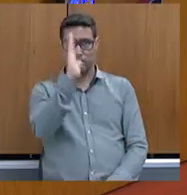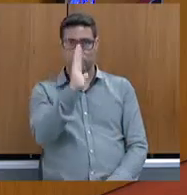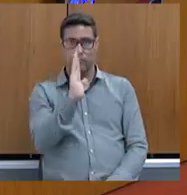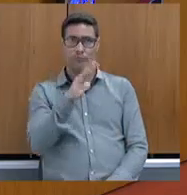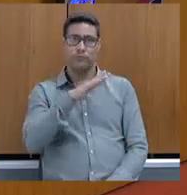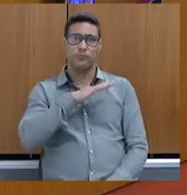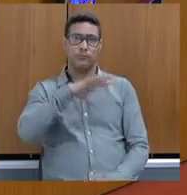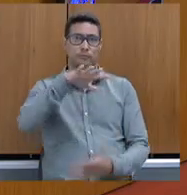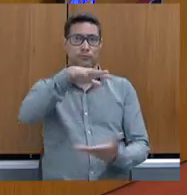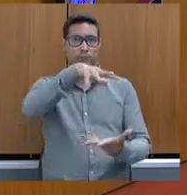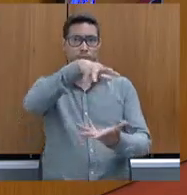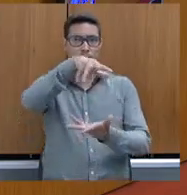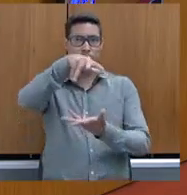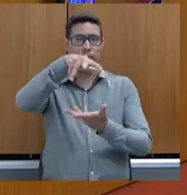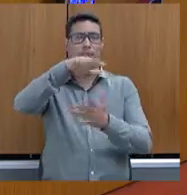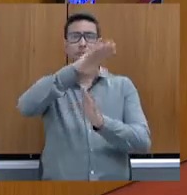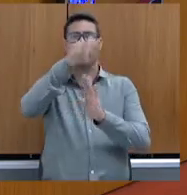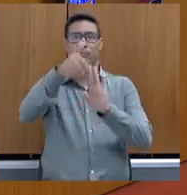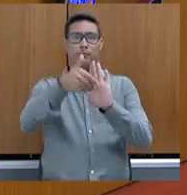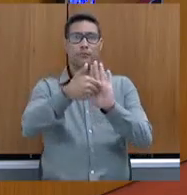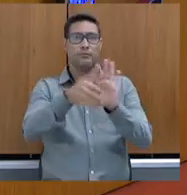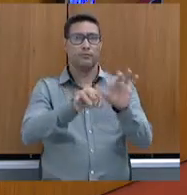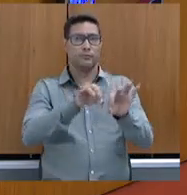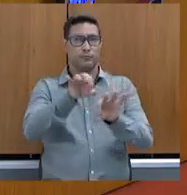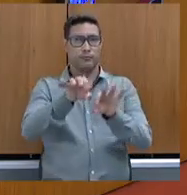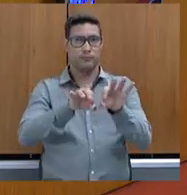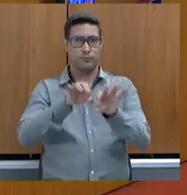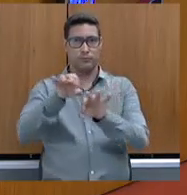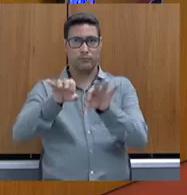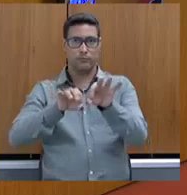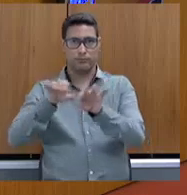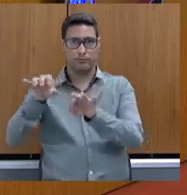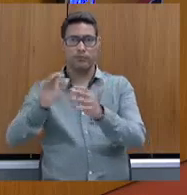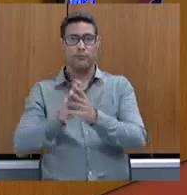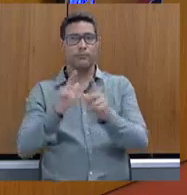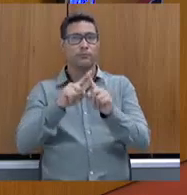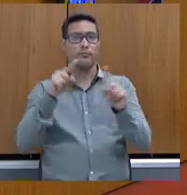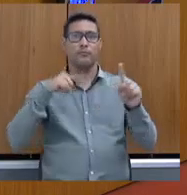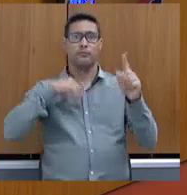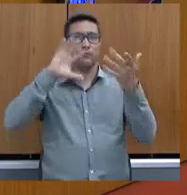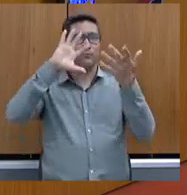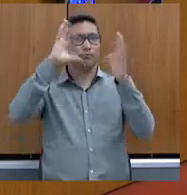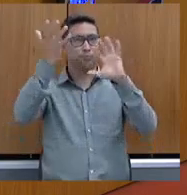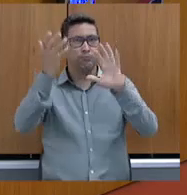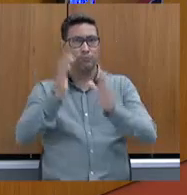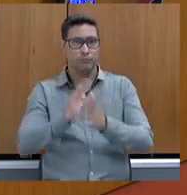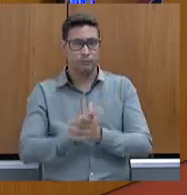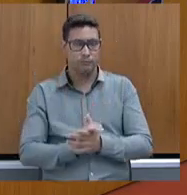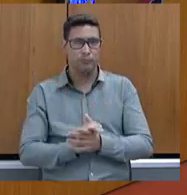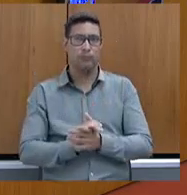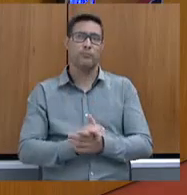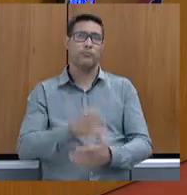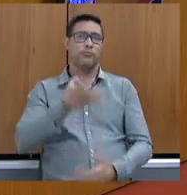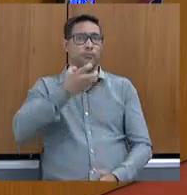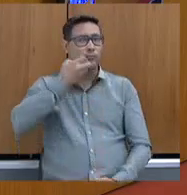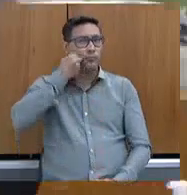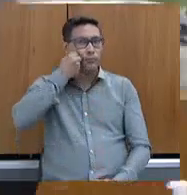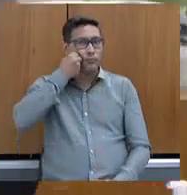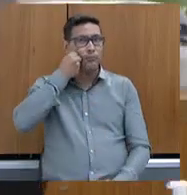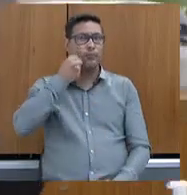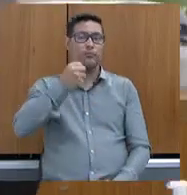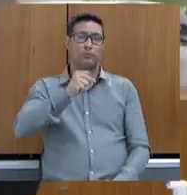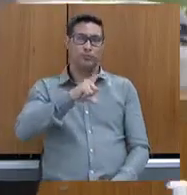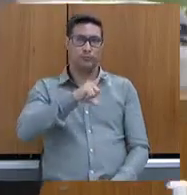o mundo por tudo que tem feito para revitalização para restauração do patrimônio que nós temos